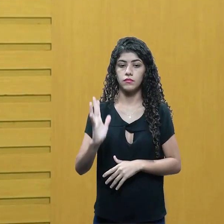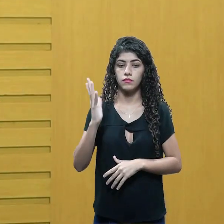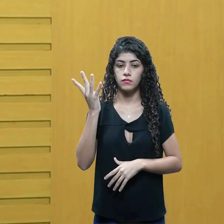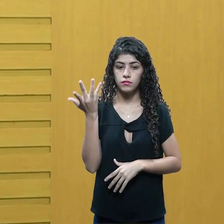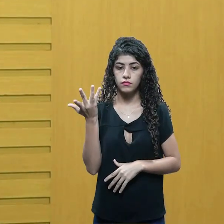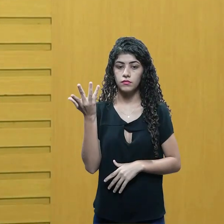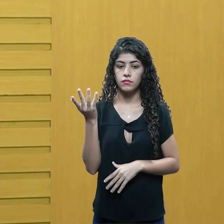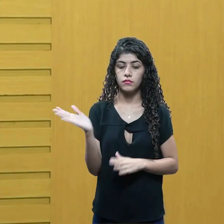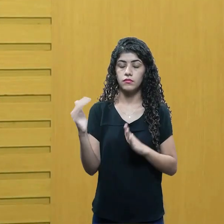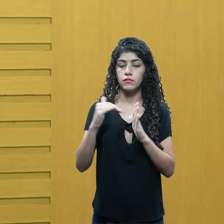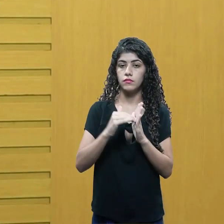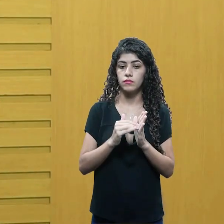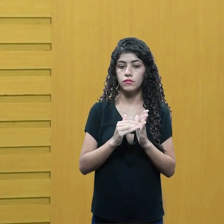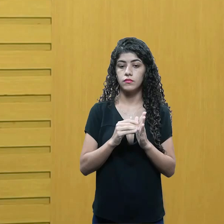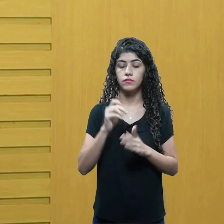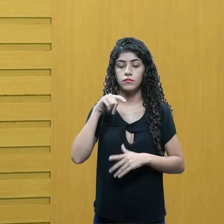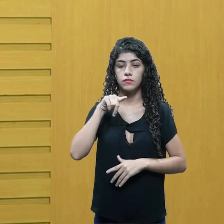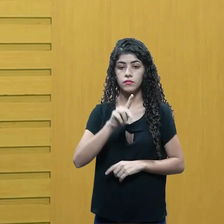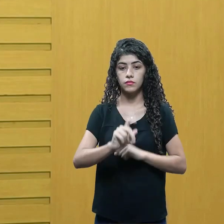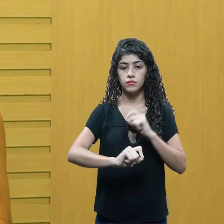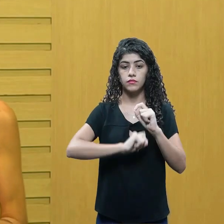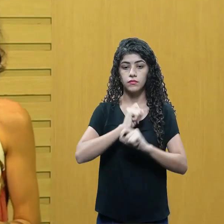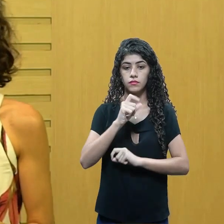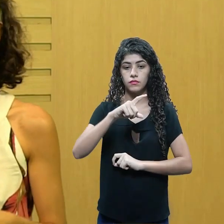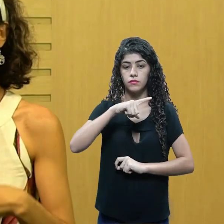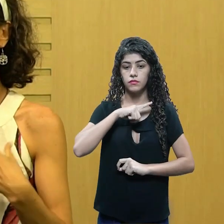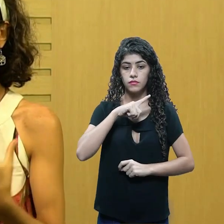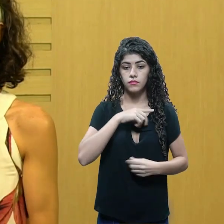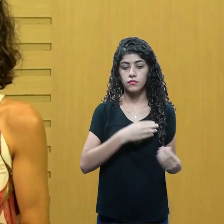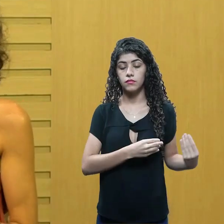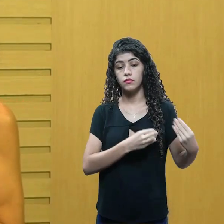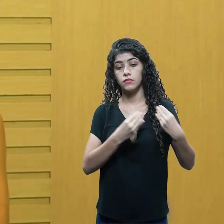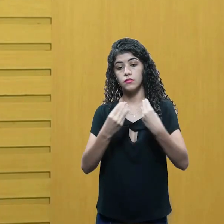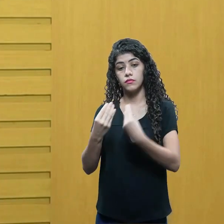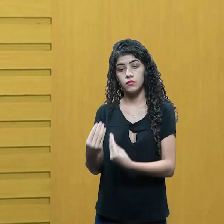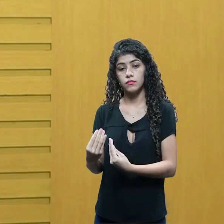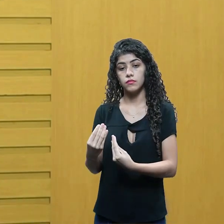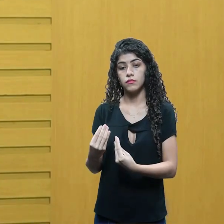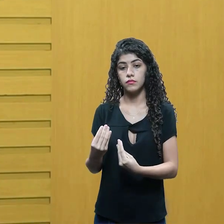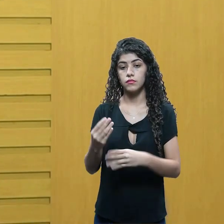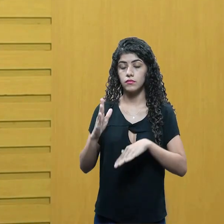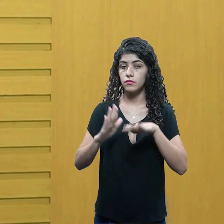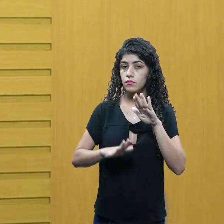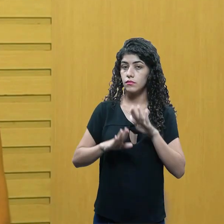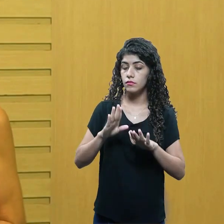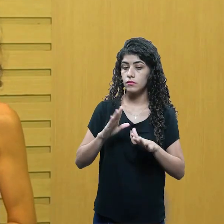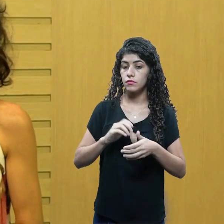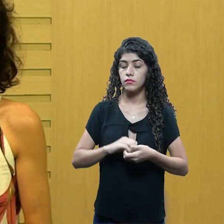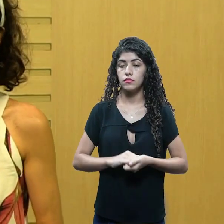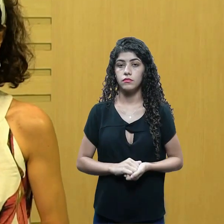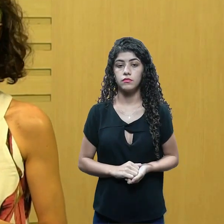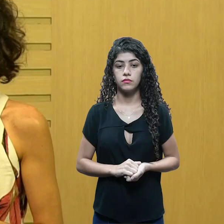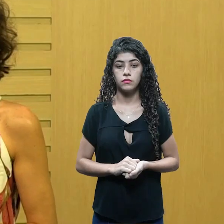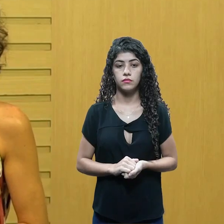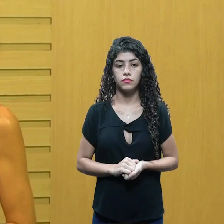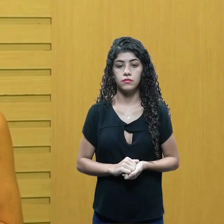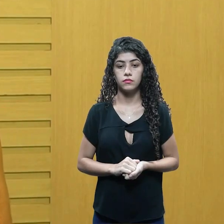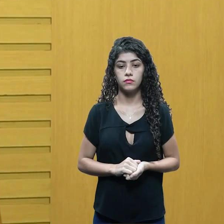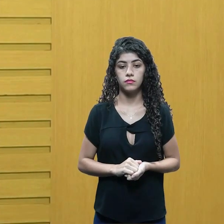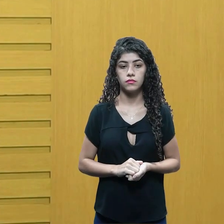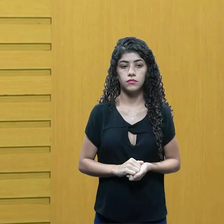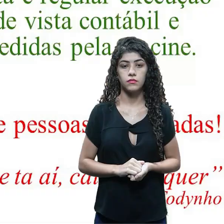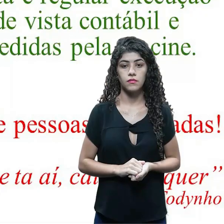cumprimento do objeto, que é o último passo para você entregar o seu produto audiovisual.